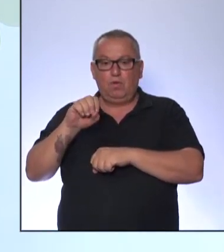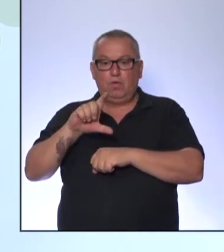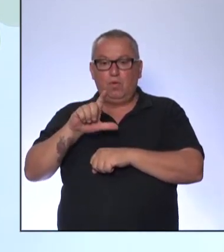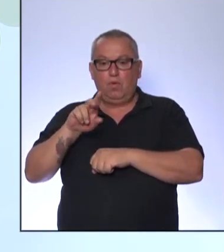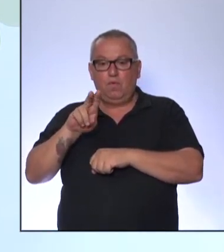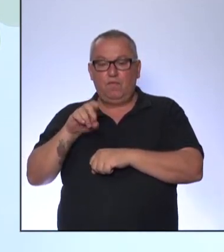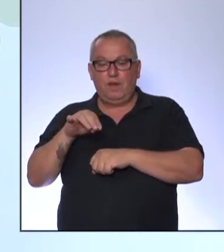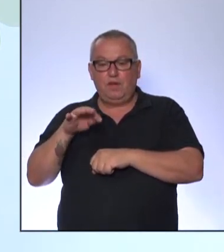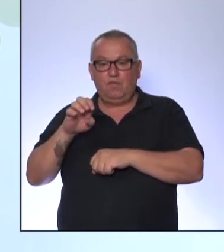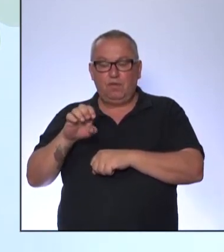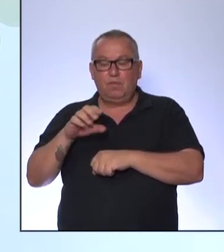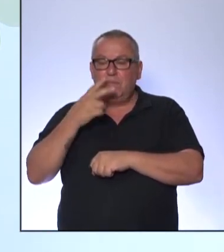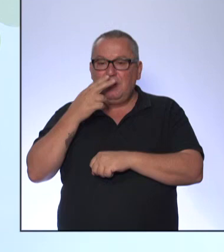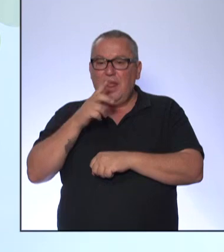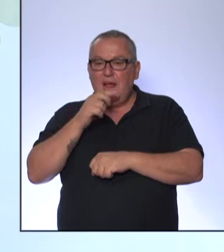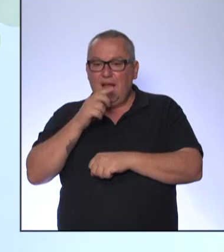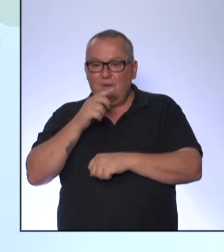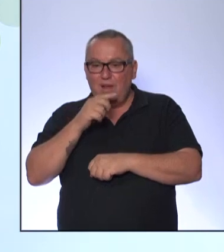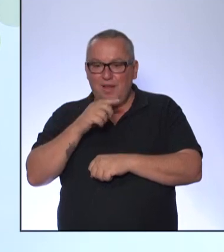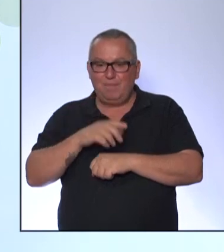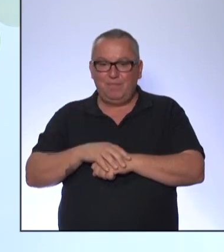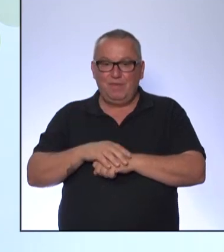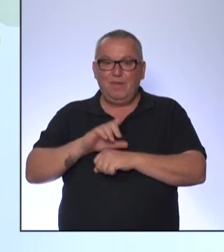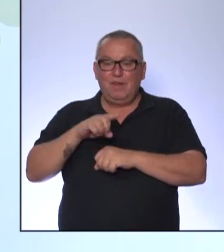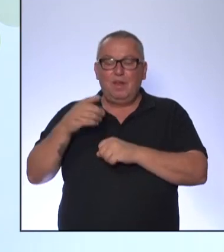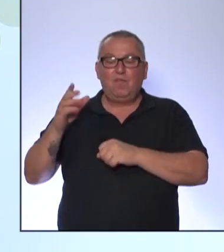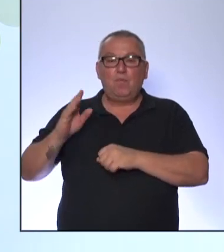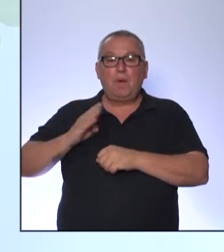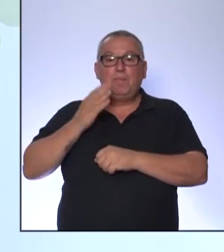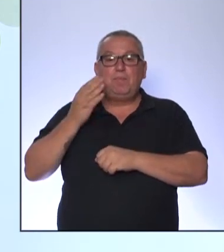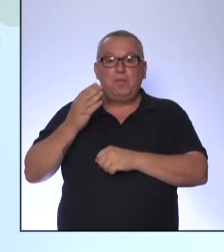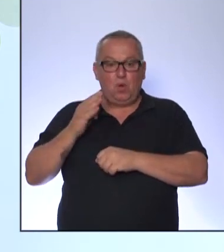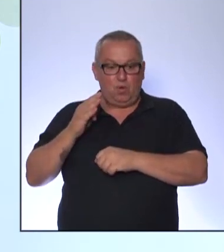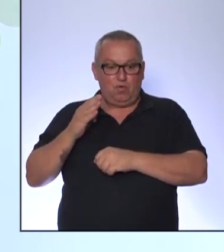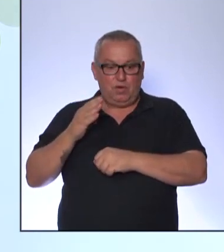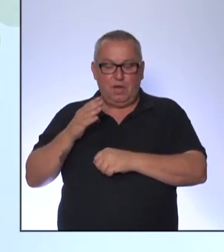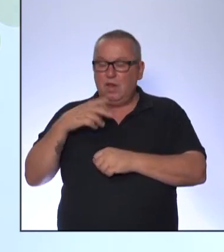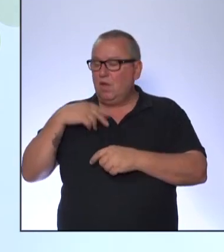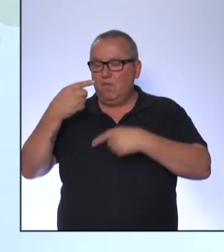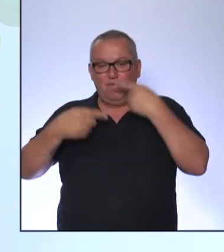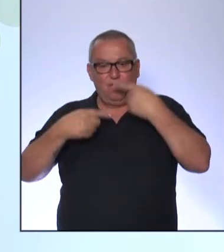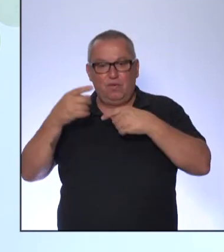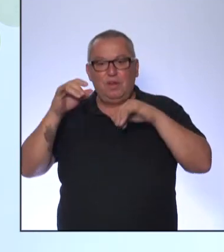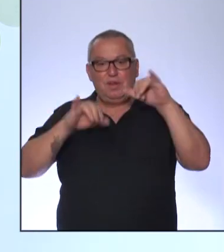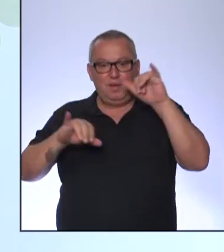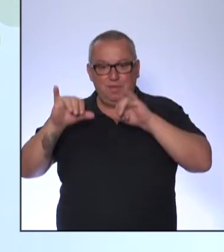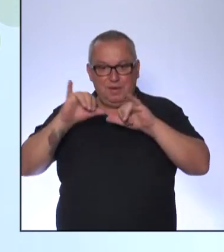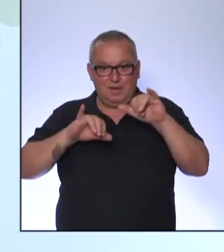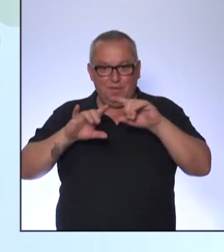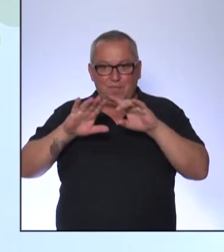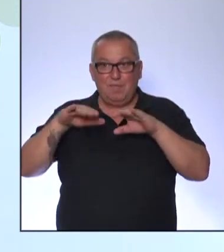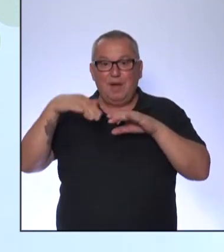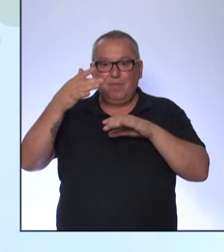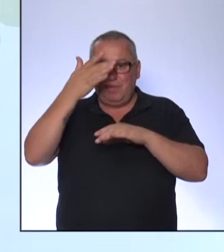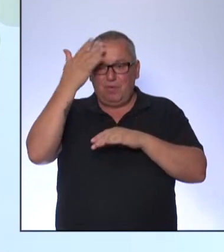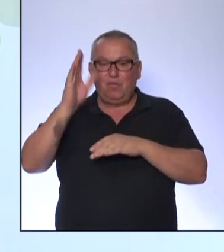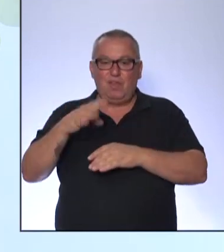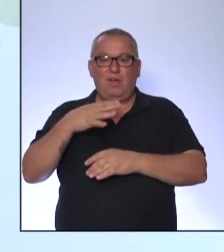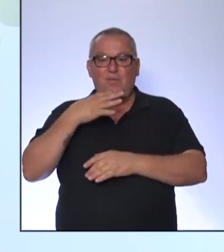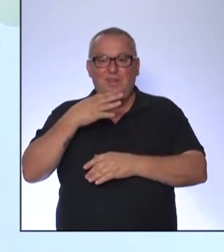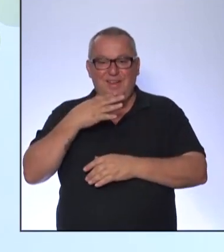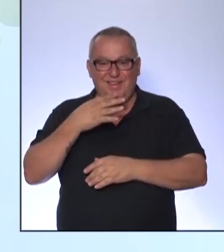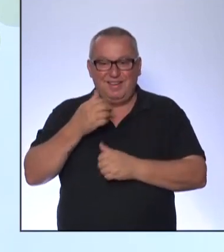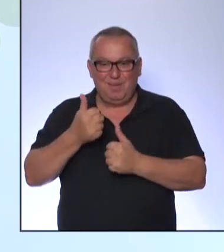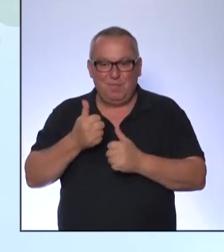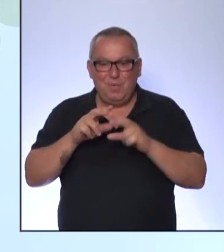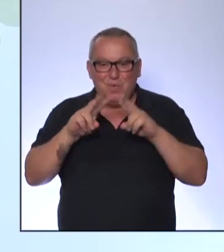parte líquida, tá bom? E aí eu vou trazer só para a biologia, não vou discutir tanto a parte da química. Vou deixar isso mais para quem domina o assunto, tá